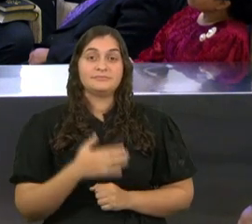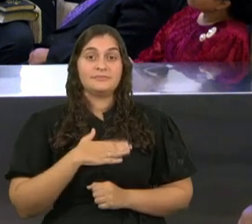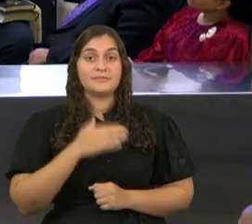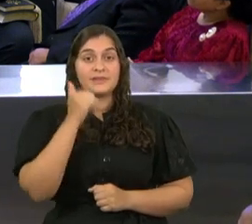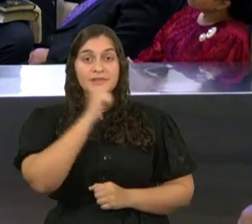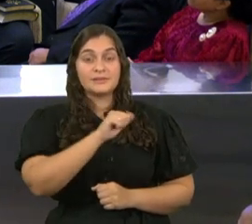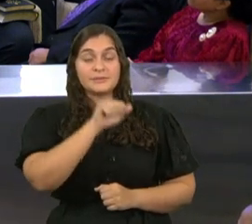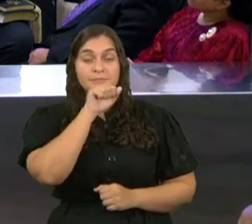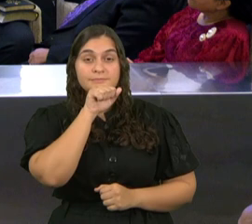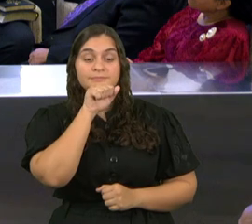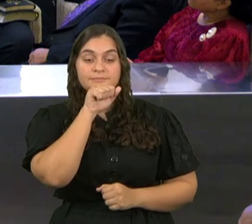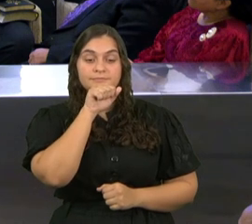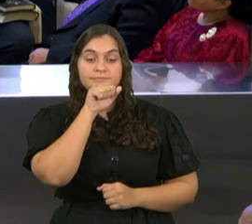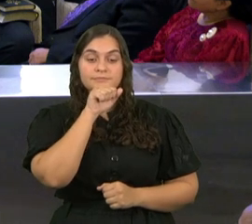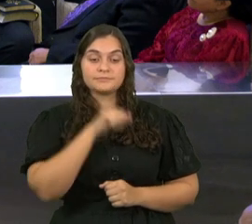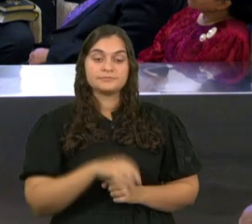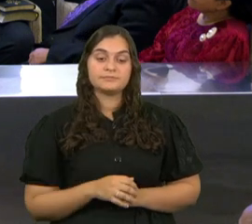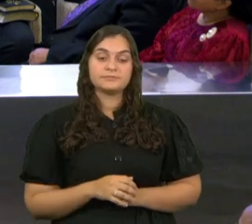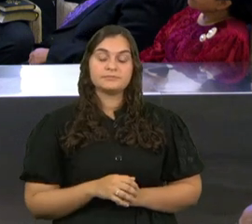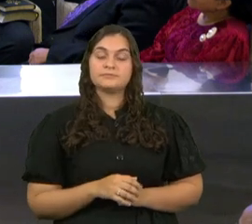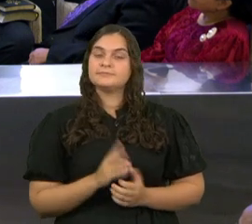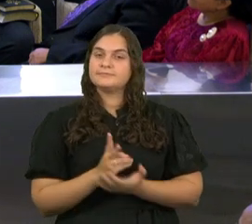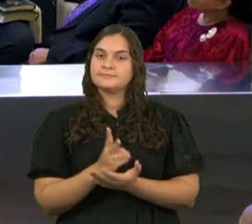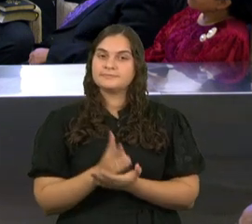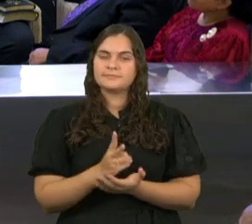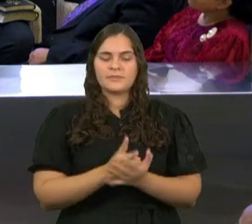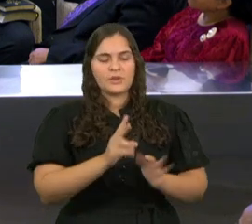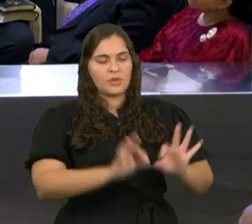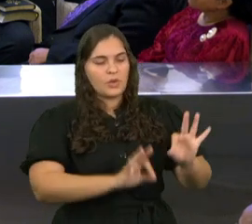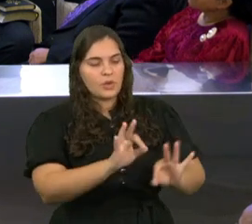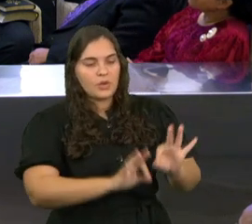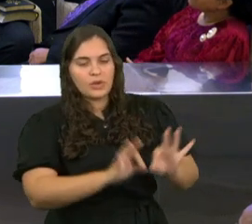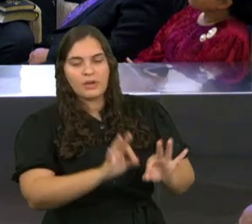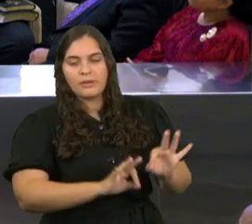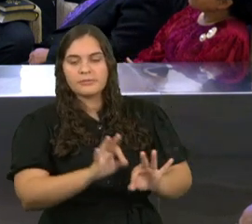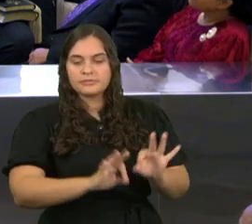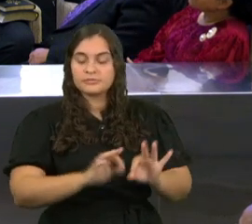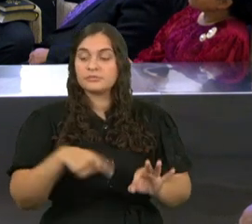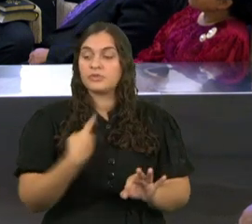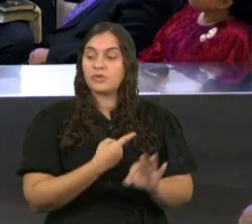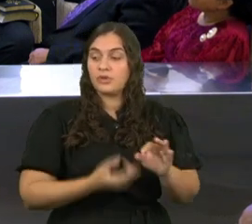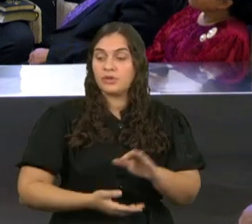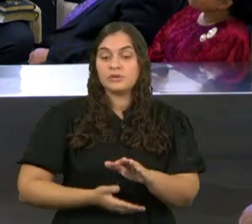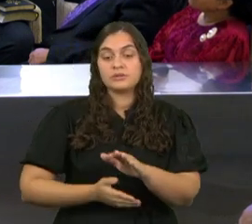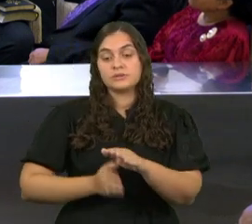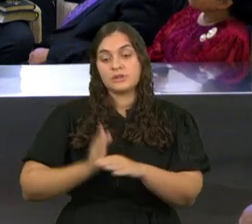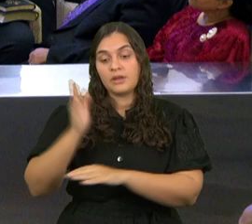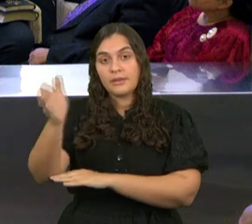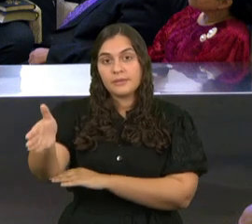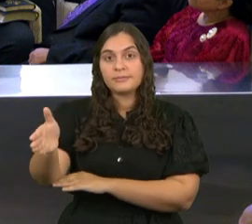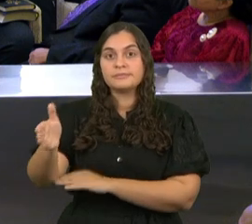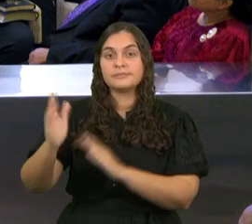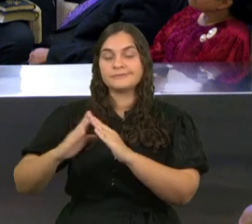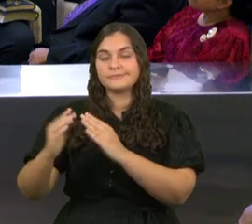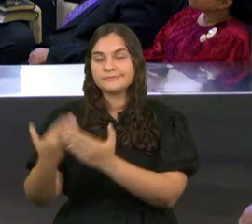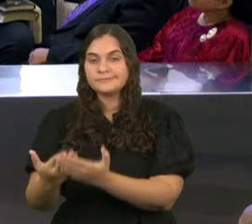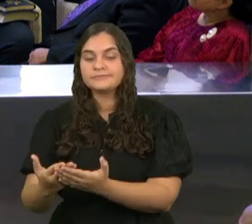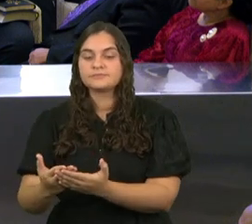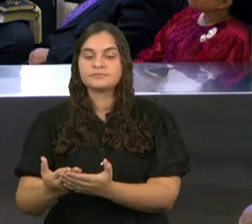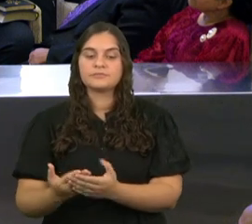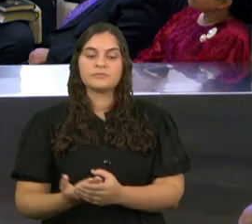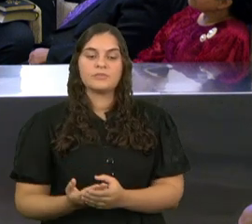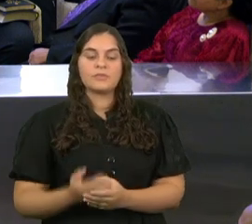mãe ia sempre aprontar-nos para ir à escola. E quando ela isso